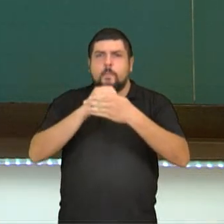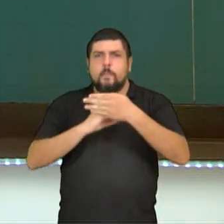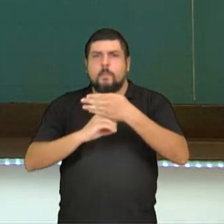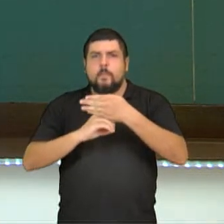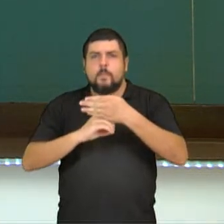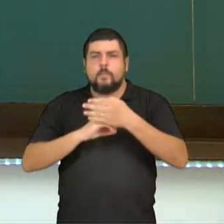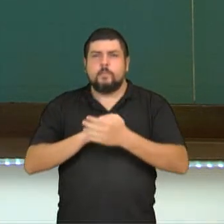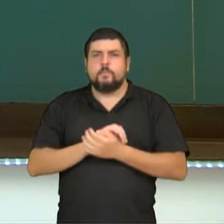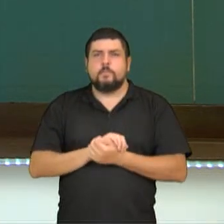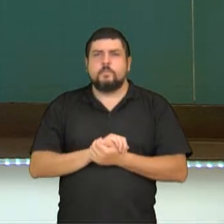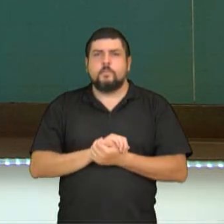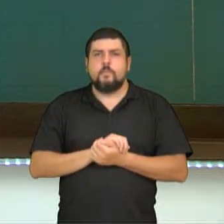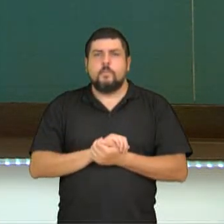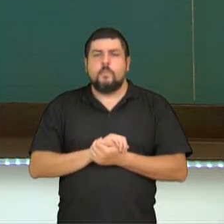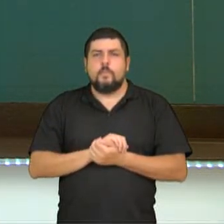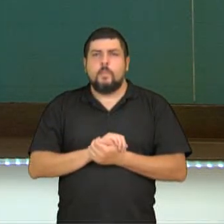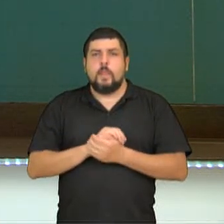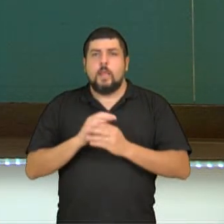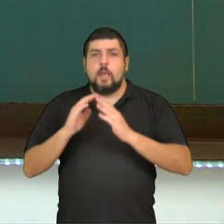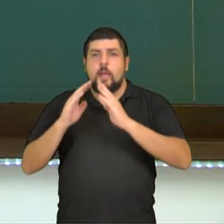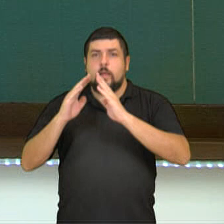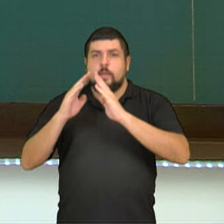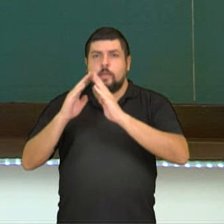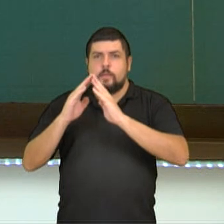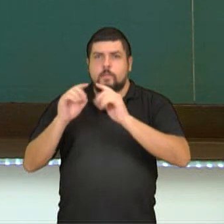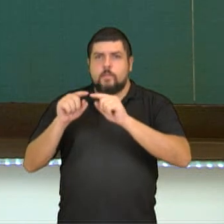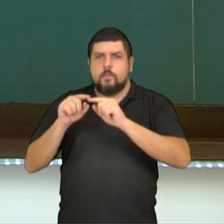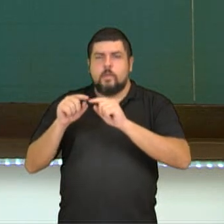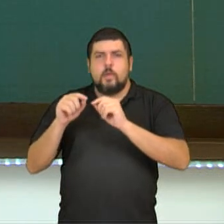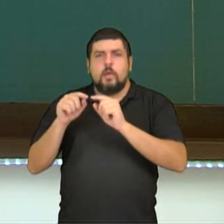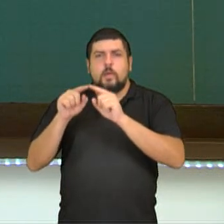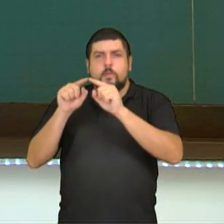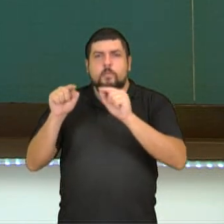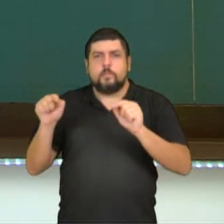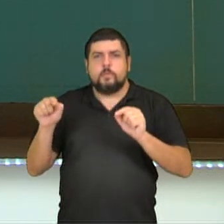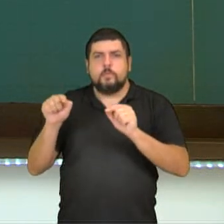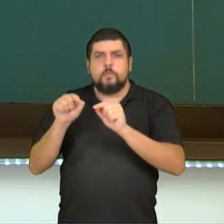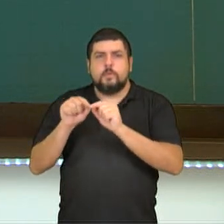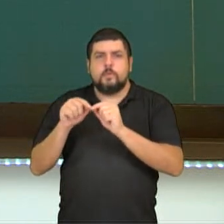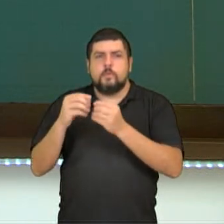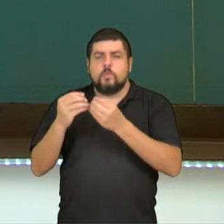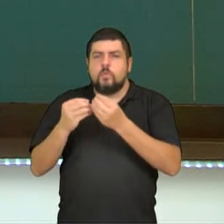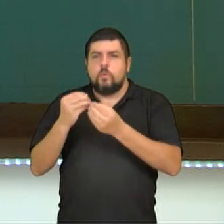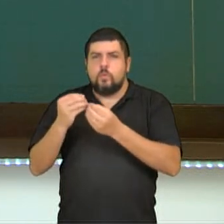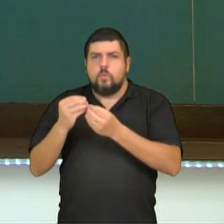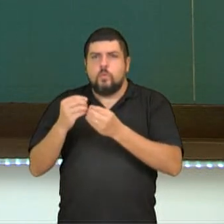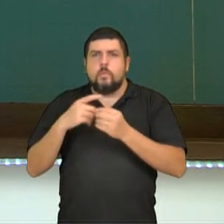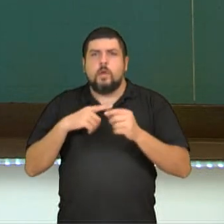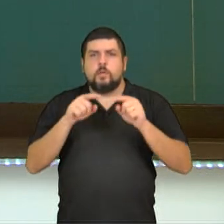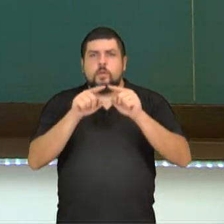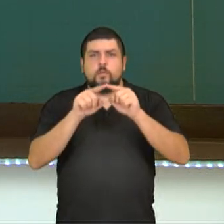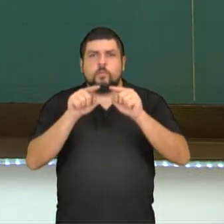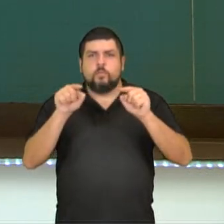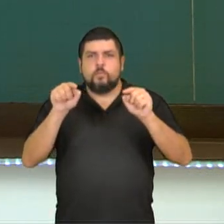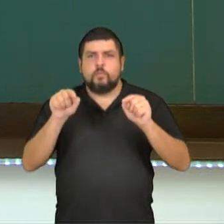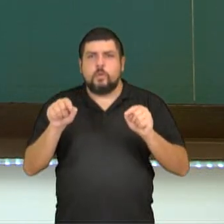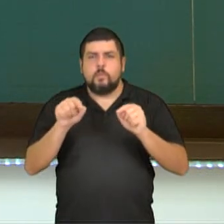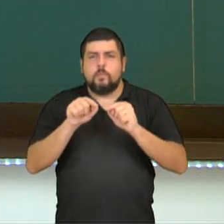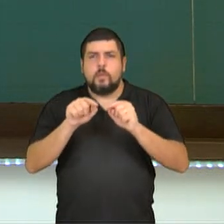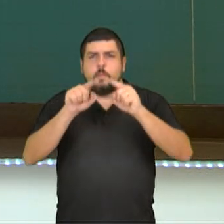A pirâmide, eu tenho uma base aqui, ó, que é um formato aqui, e aí as outras faces